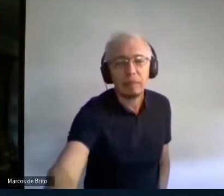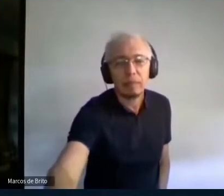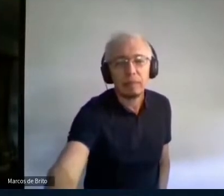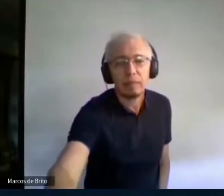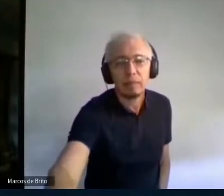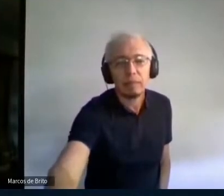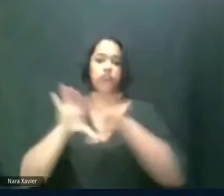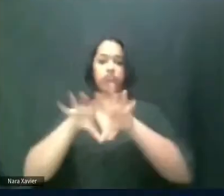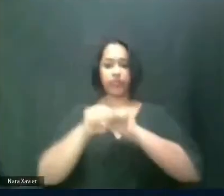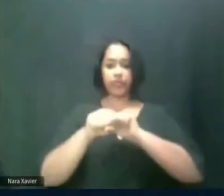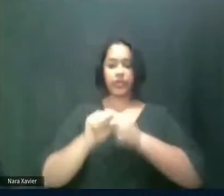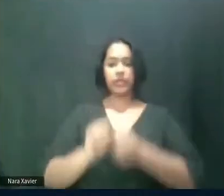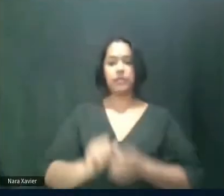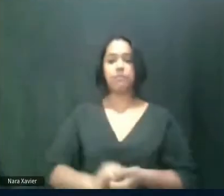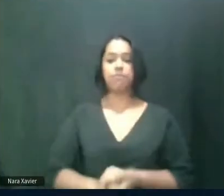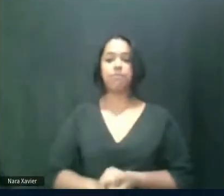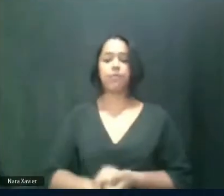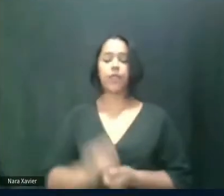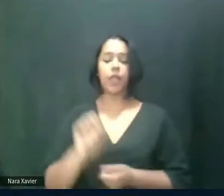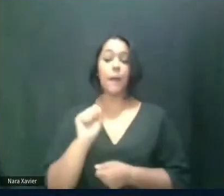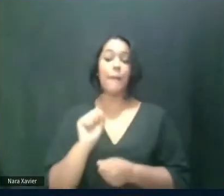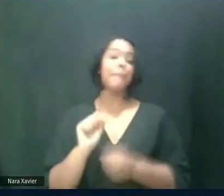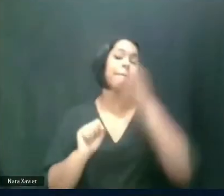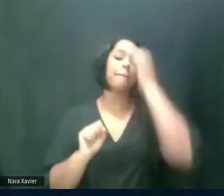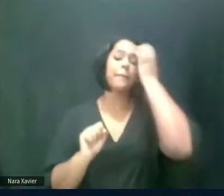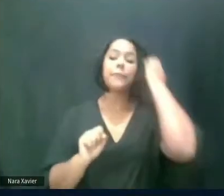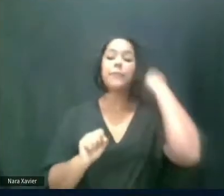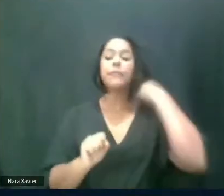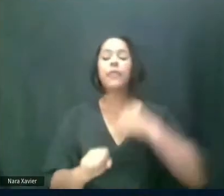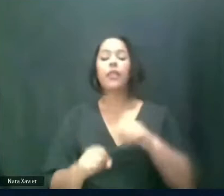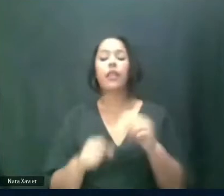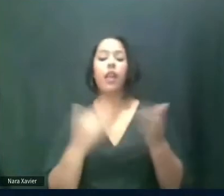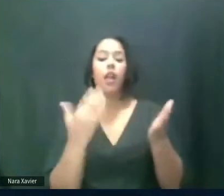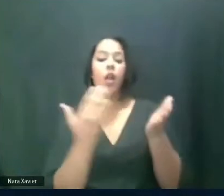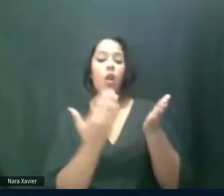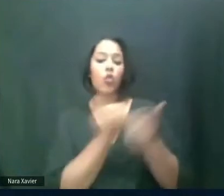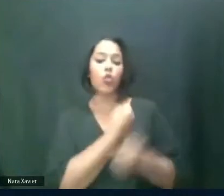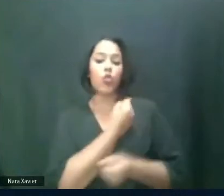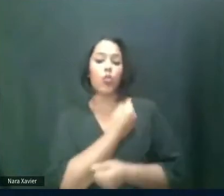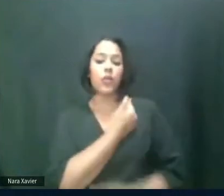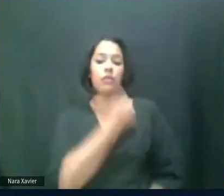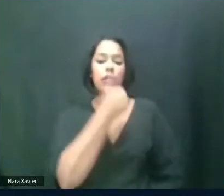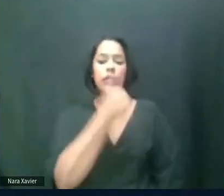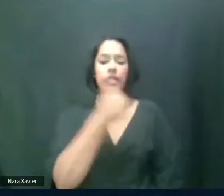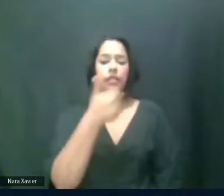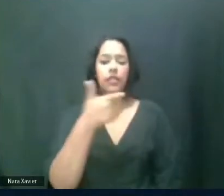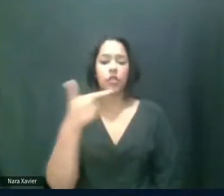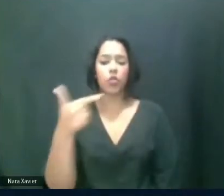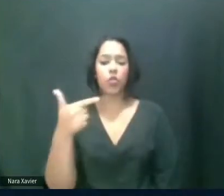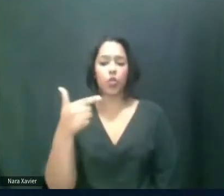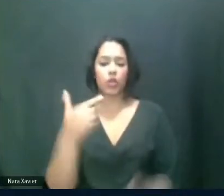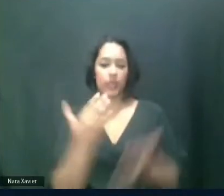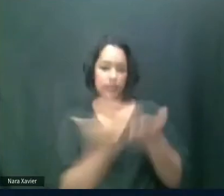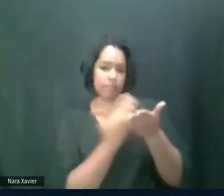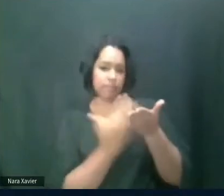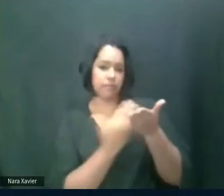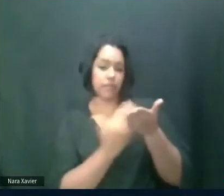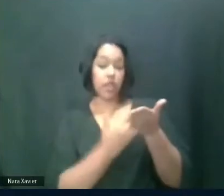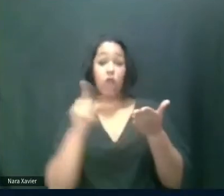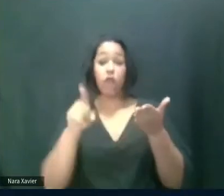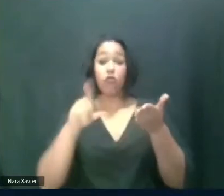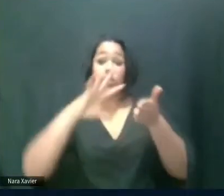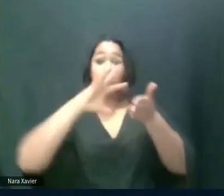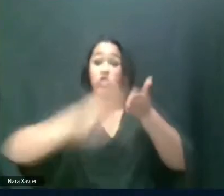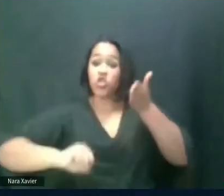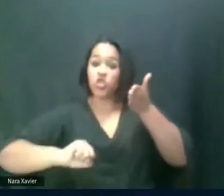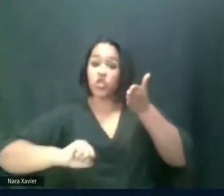isso. Você também, na página assim, 112, por ali, você omite o nome